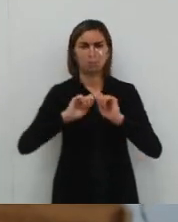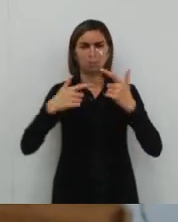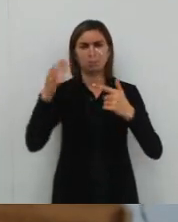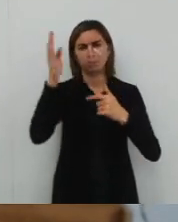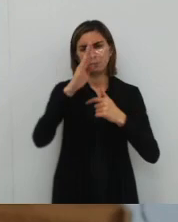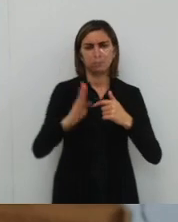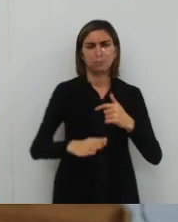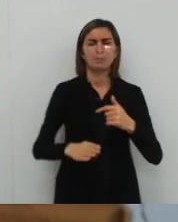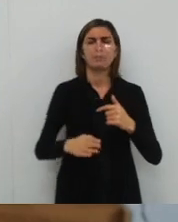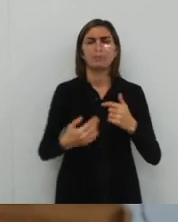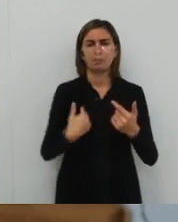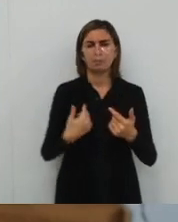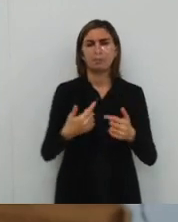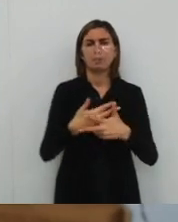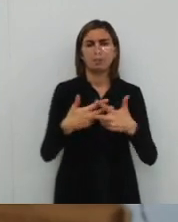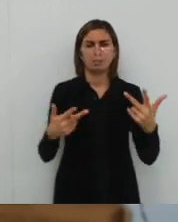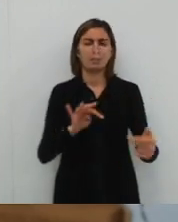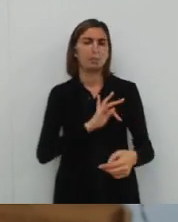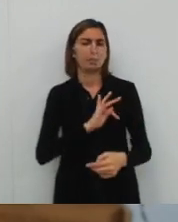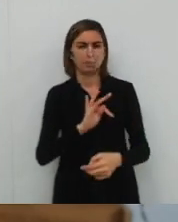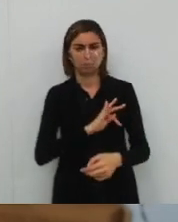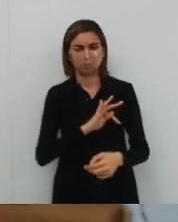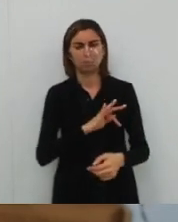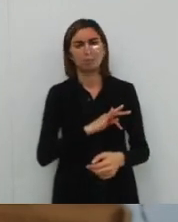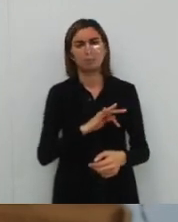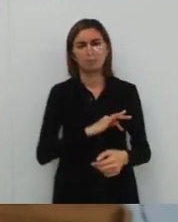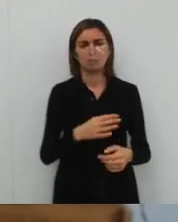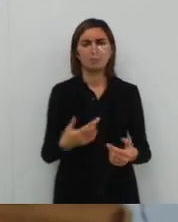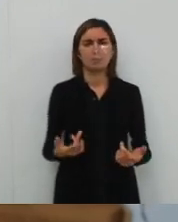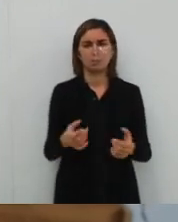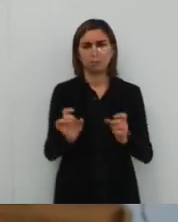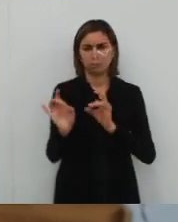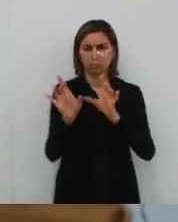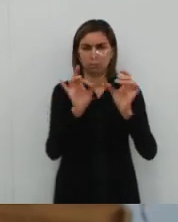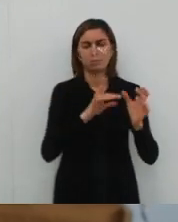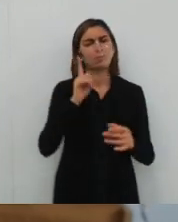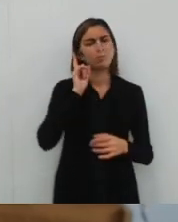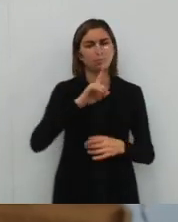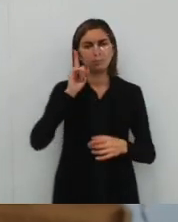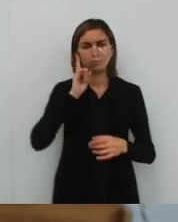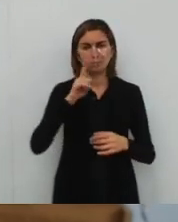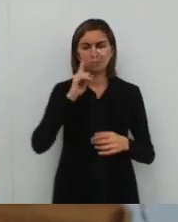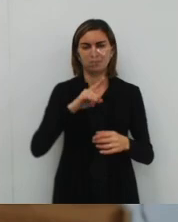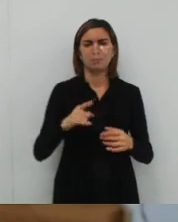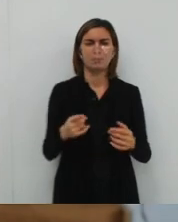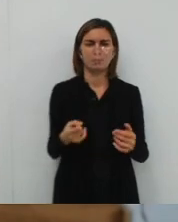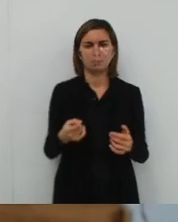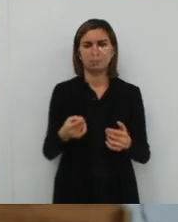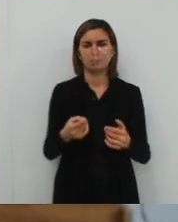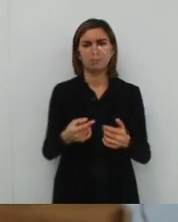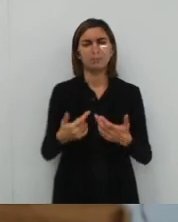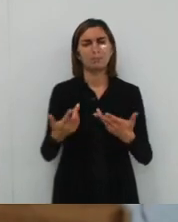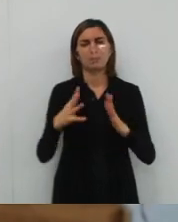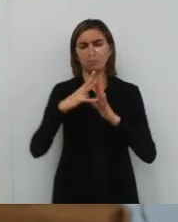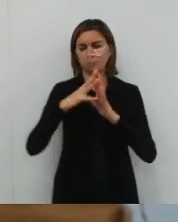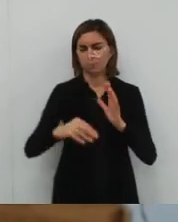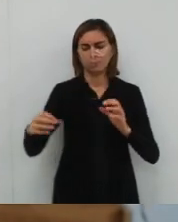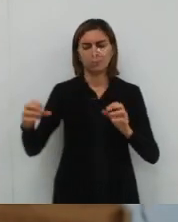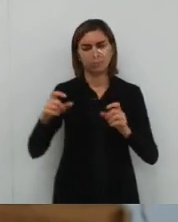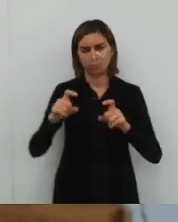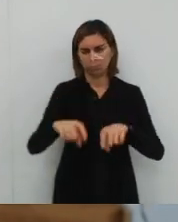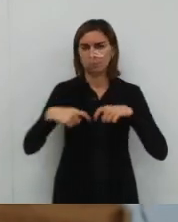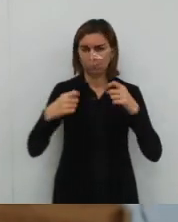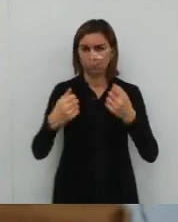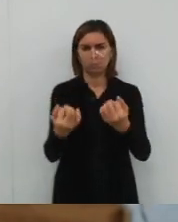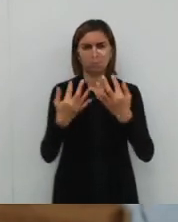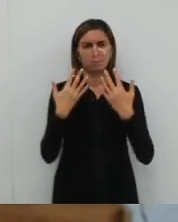Brasil adota certas técnicas, logicamente vendida pelos Estados Unidos. O Brasil adota a modernização do campo